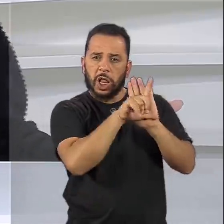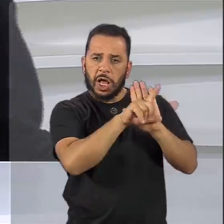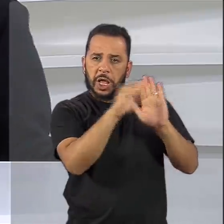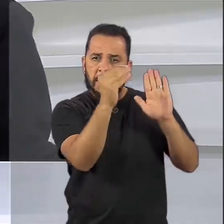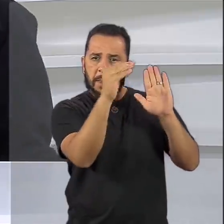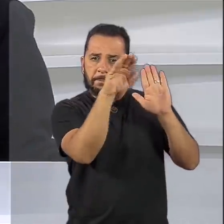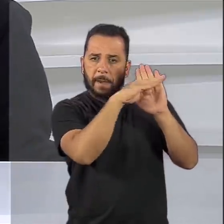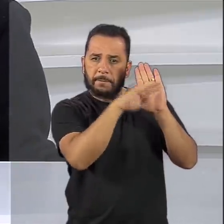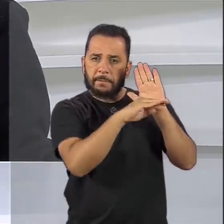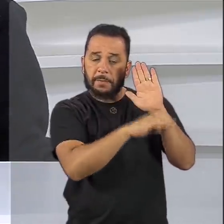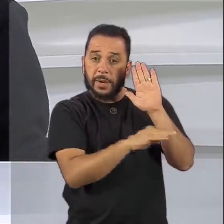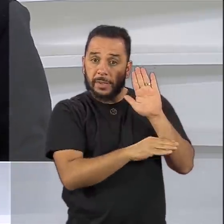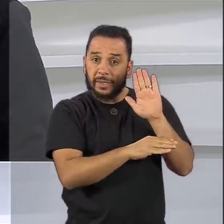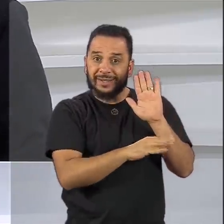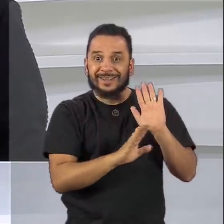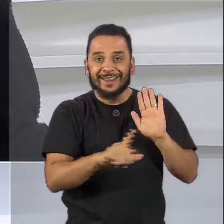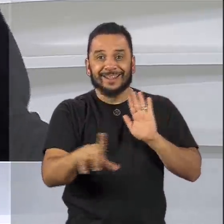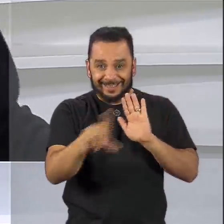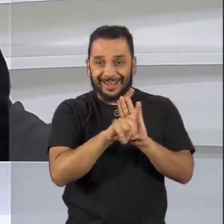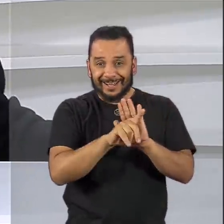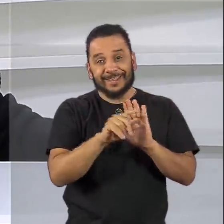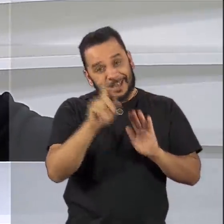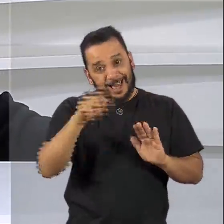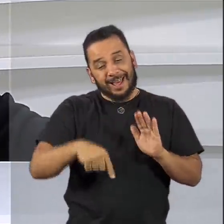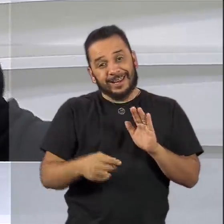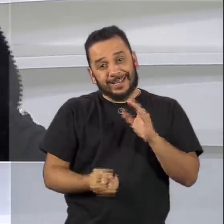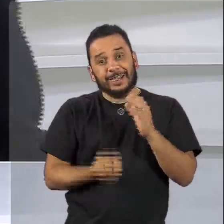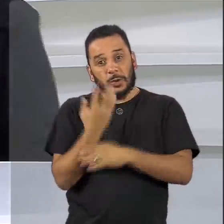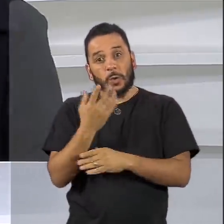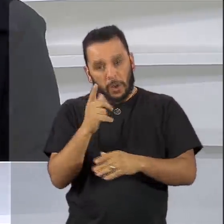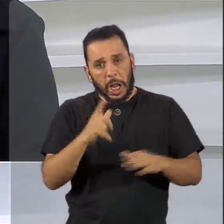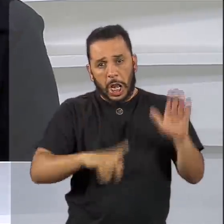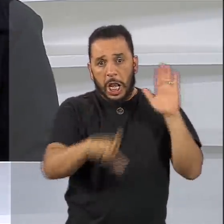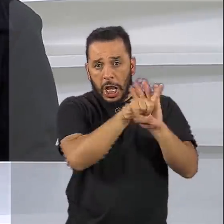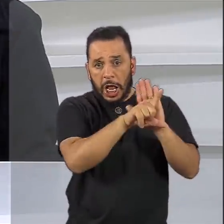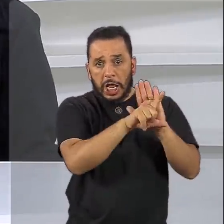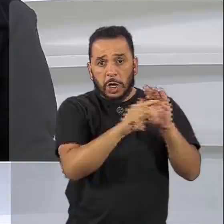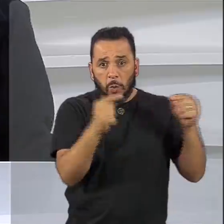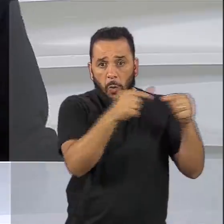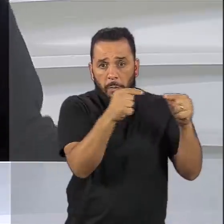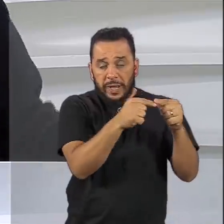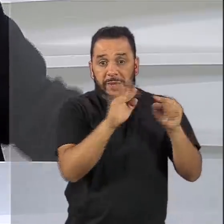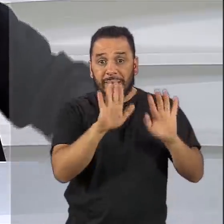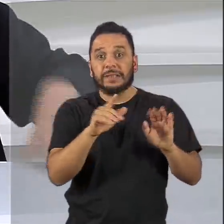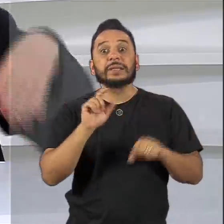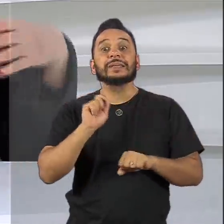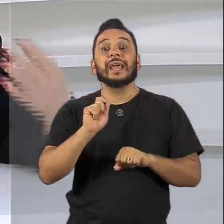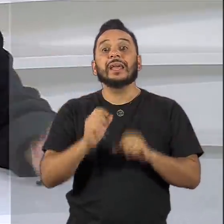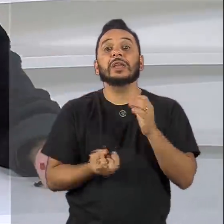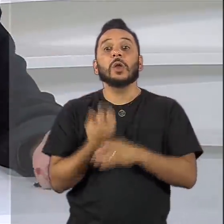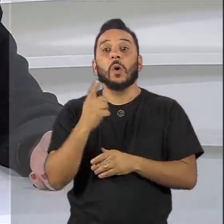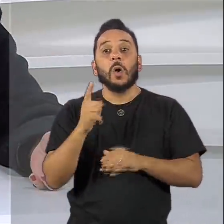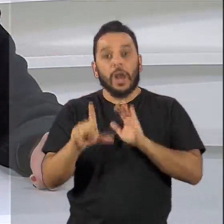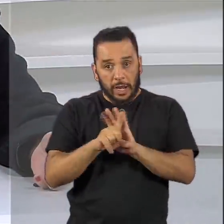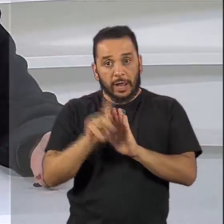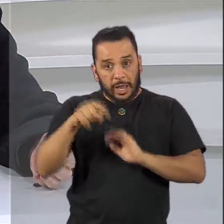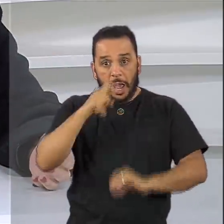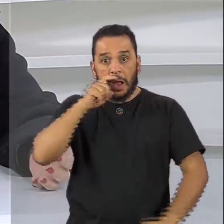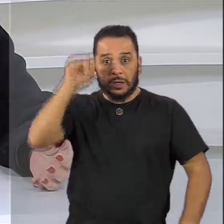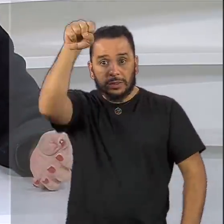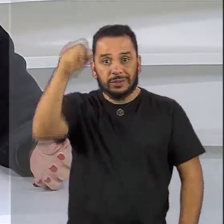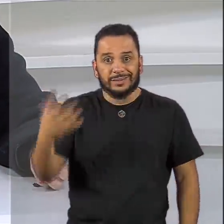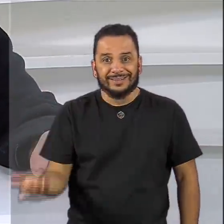as leis que ele acabou fazendo. Então ele dizia, foi dentro da lei que ele fez. Mas, enfim, e se você